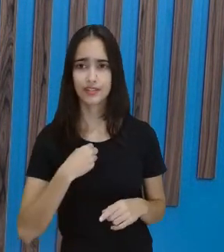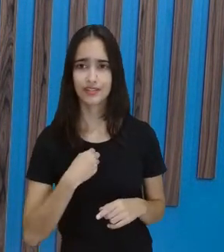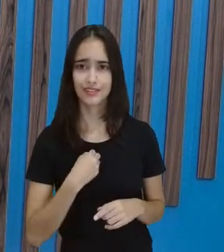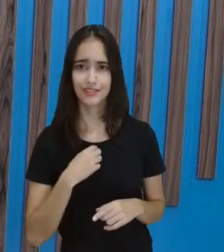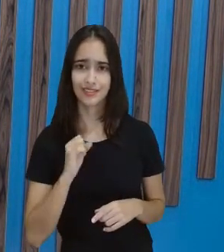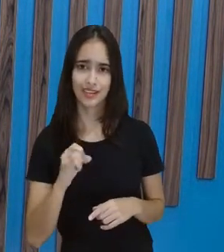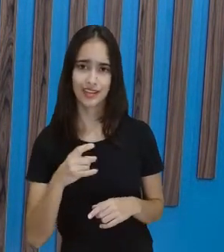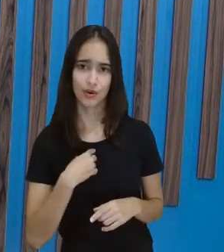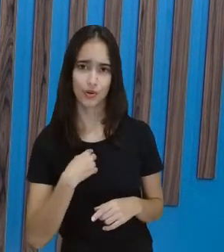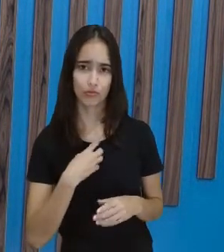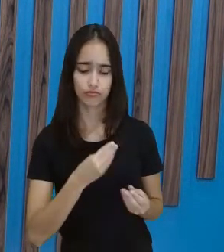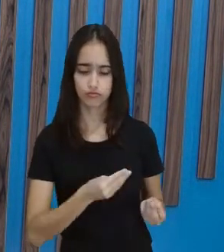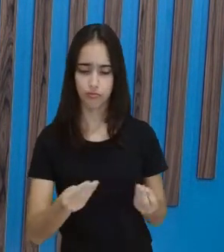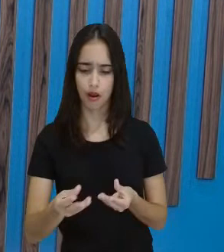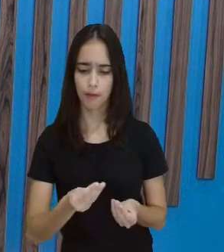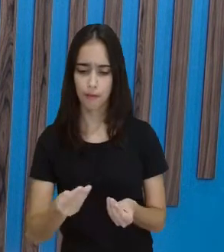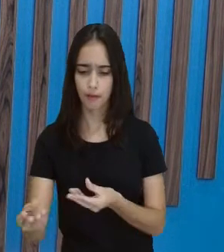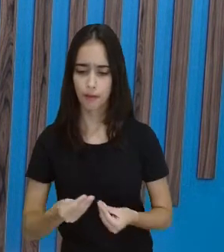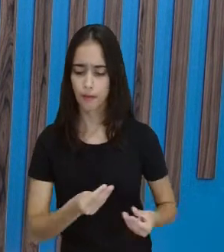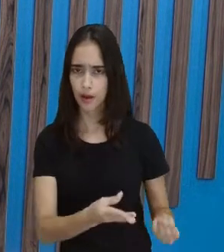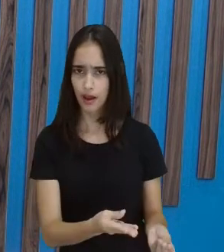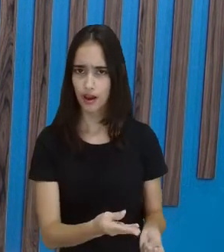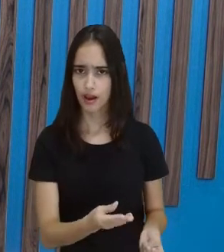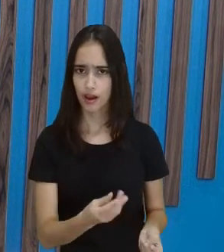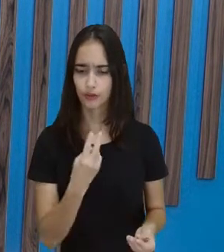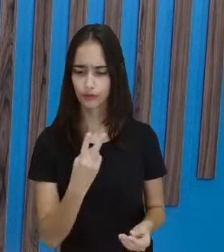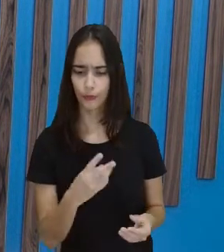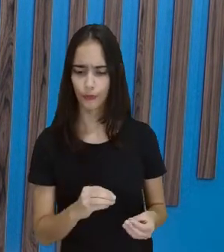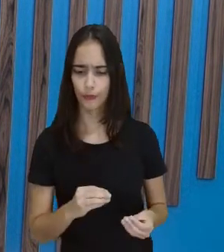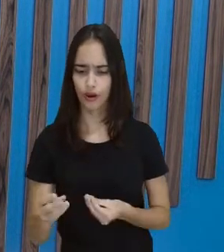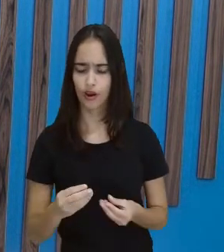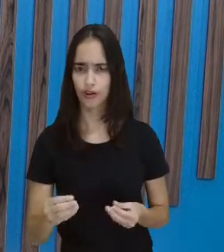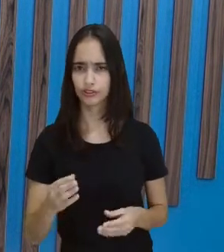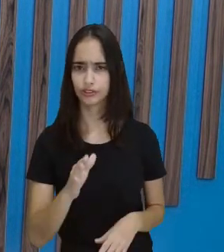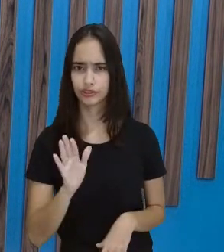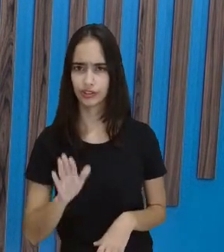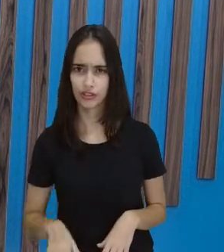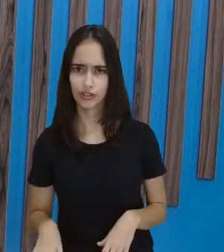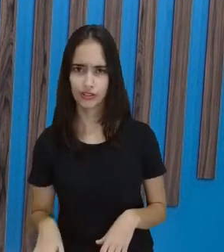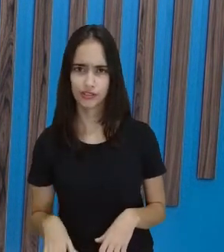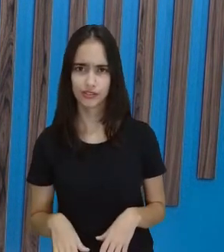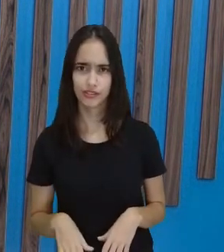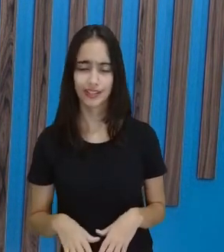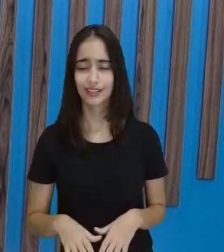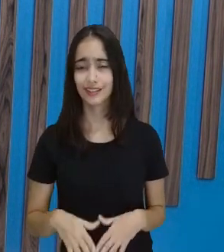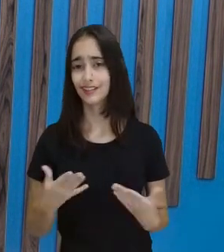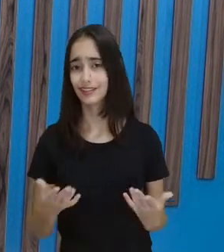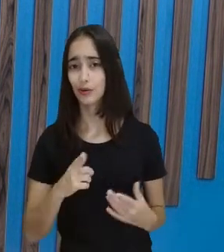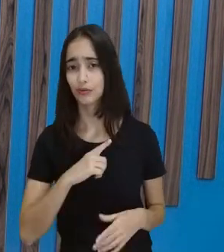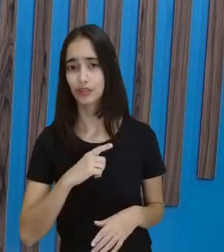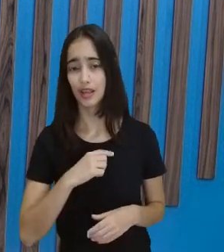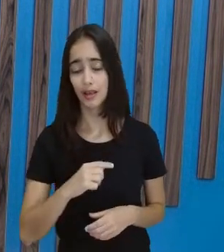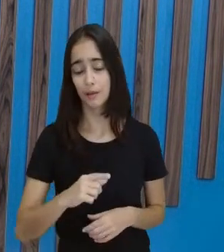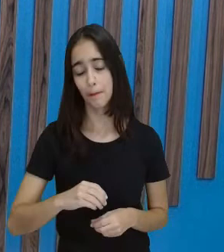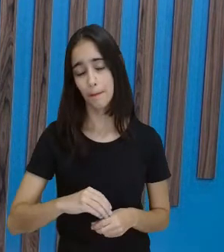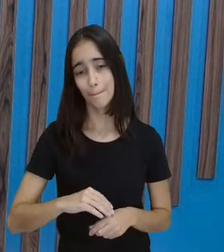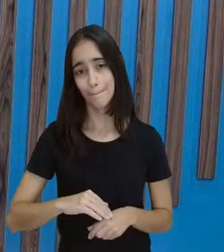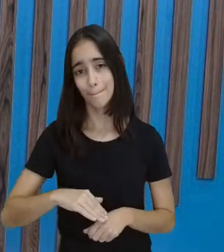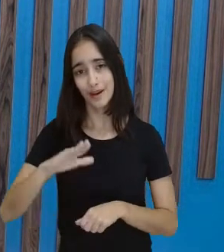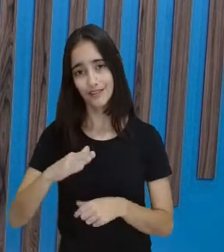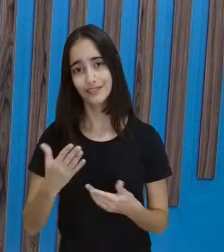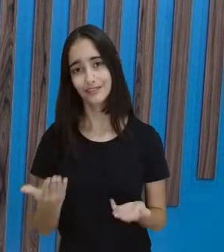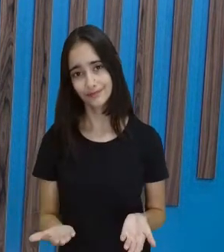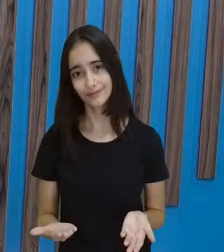na divisão, né, ser exata, cada um recebe 5 e sobram 2. Então, aí essa divisão teve um